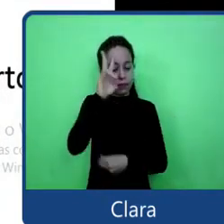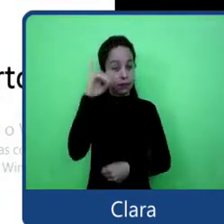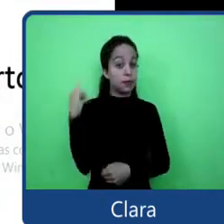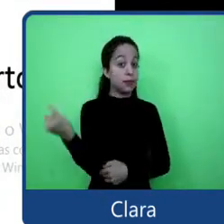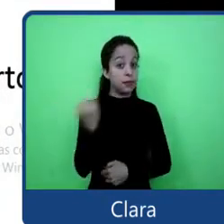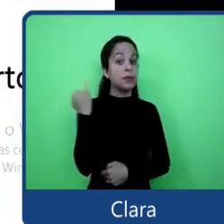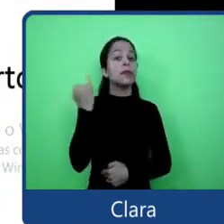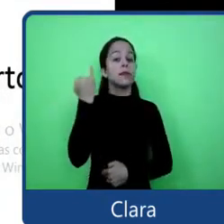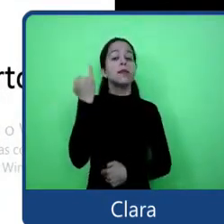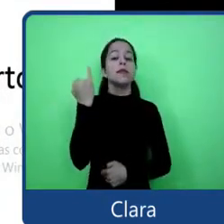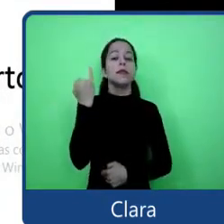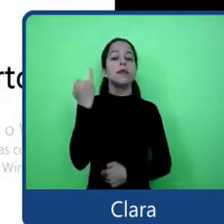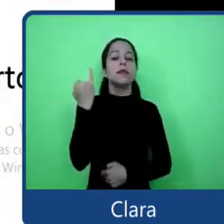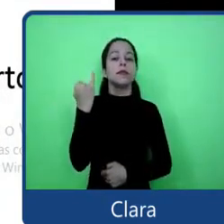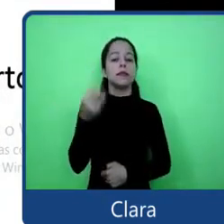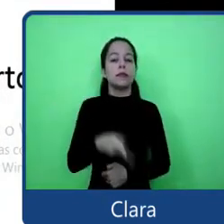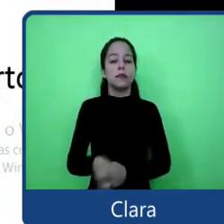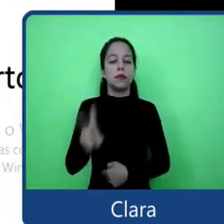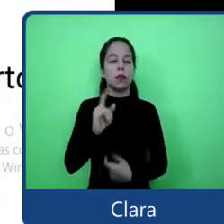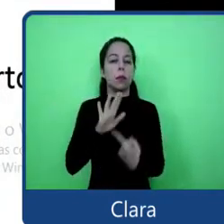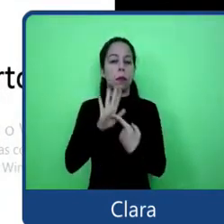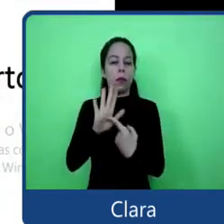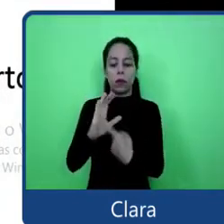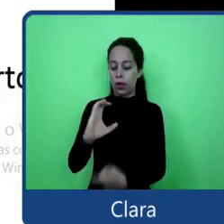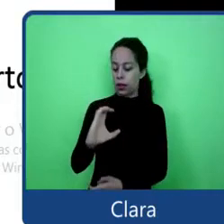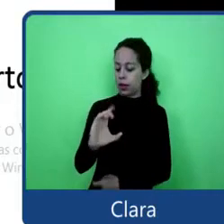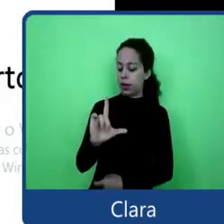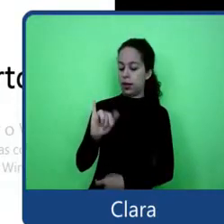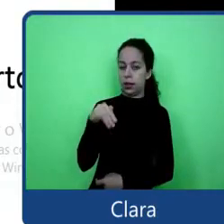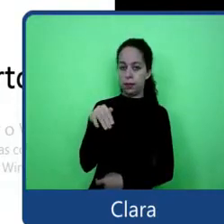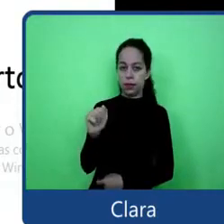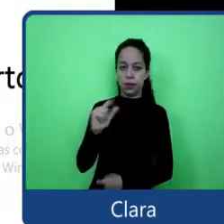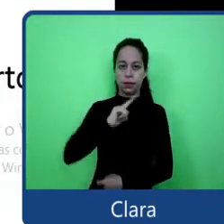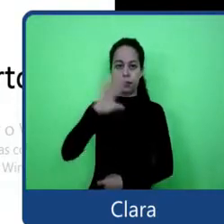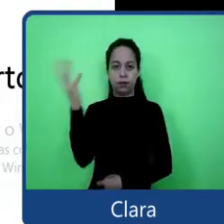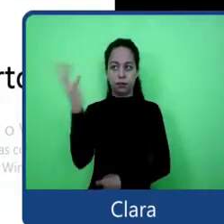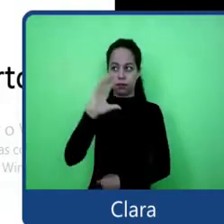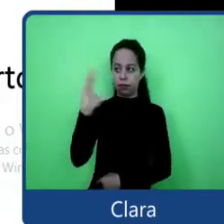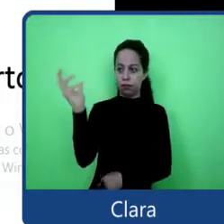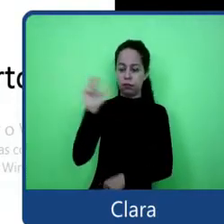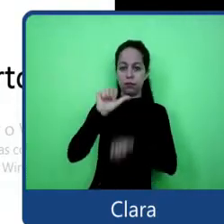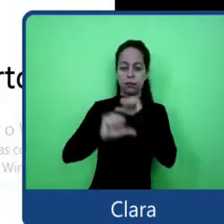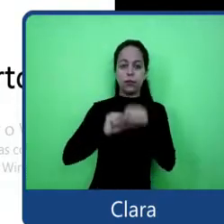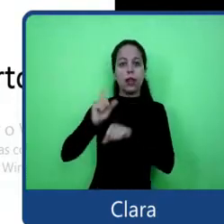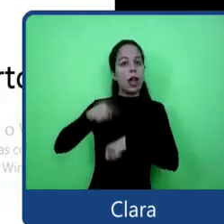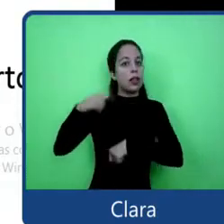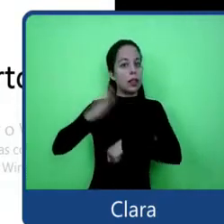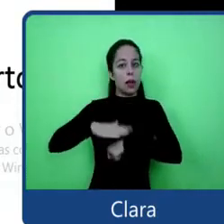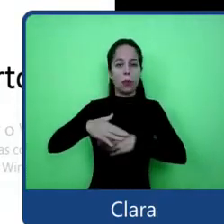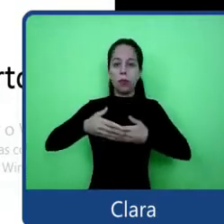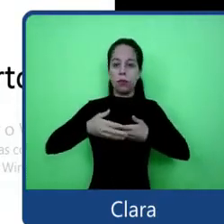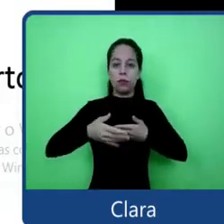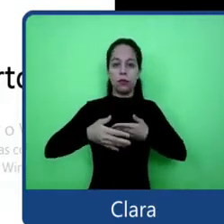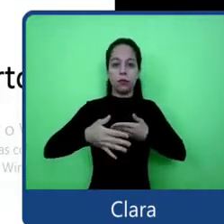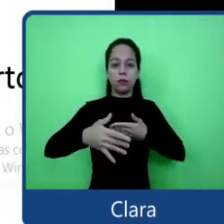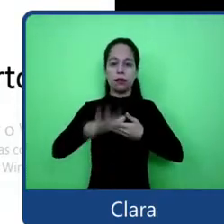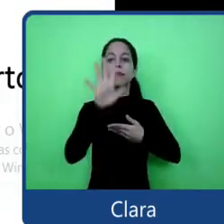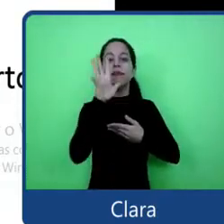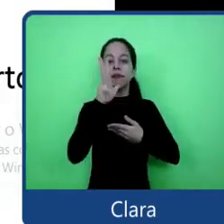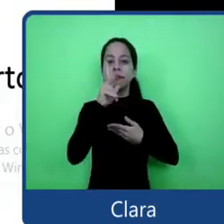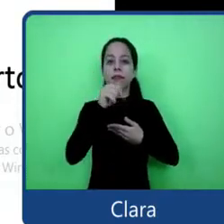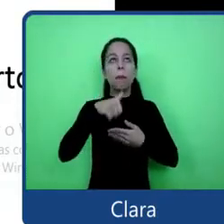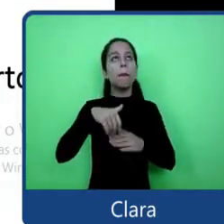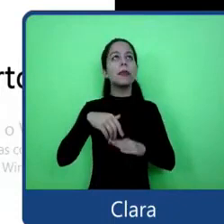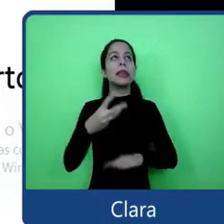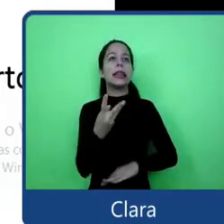quando a gente fala de mudanças do clima, a gente está falando de mudanças em longo prazo, numa escala de tempo maior do que 30 anos, né? Tudo bem,